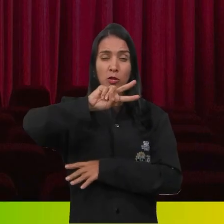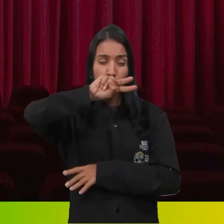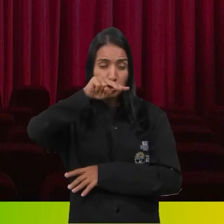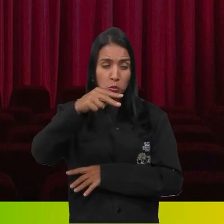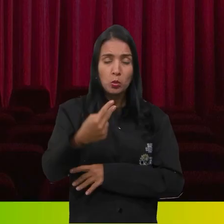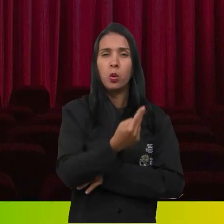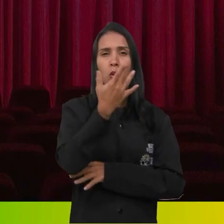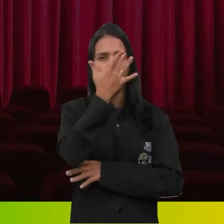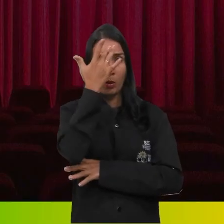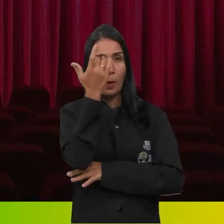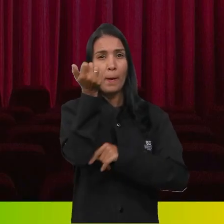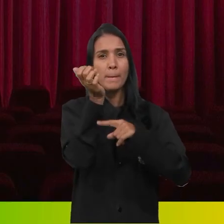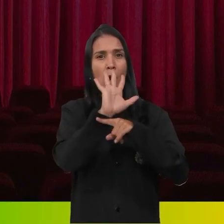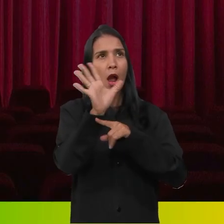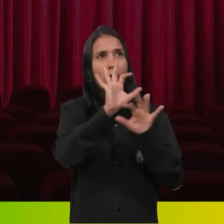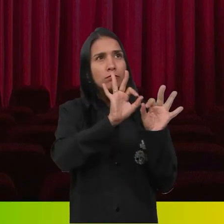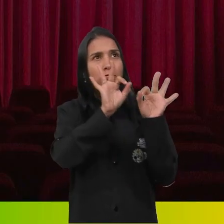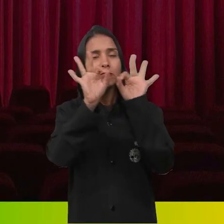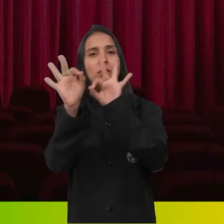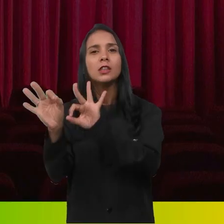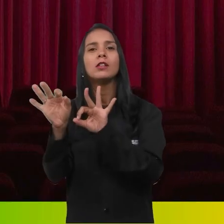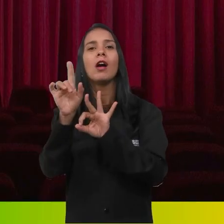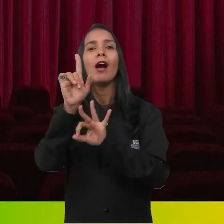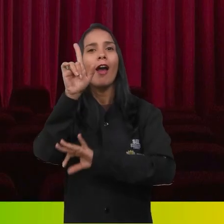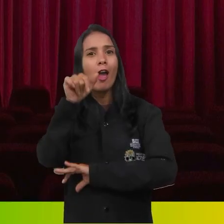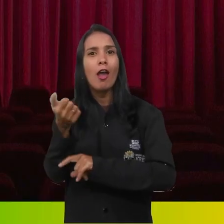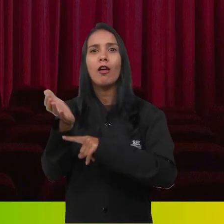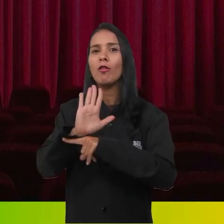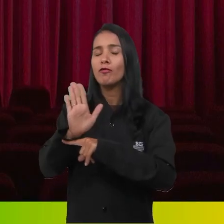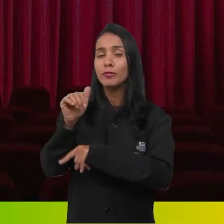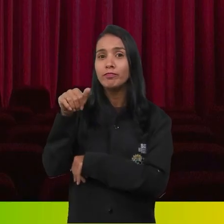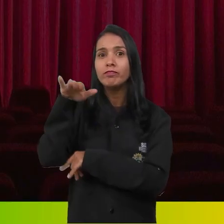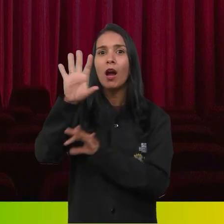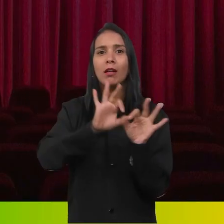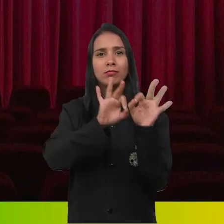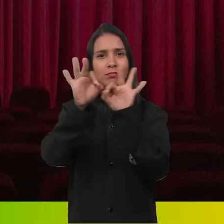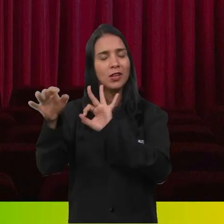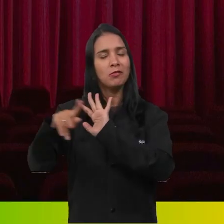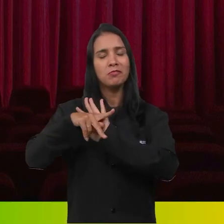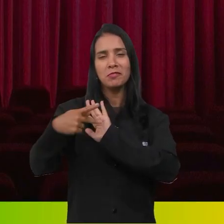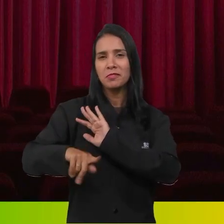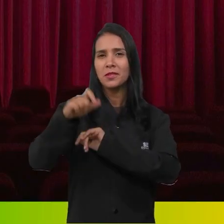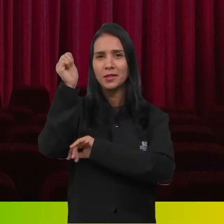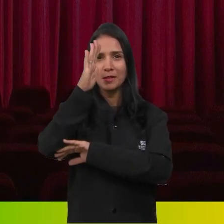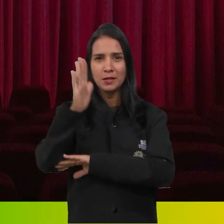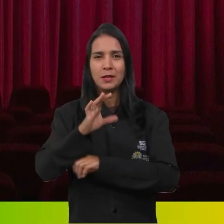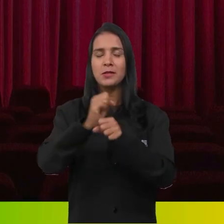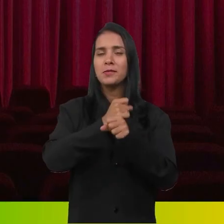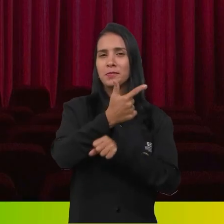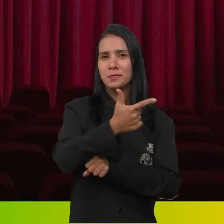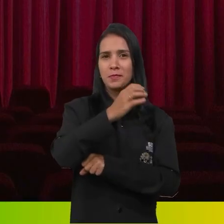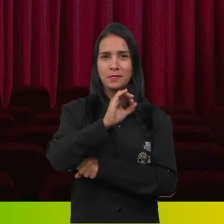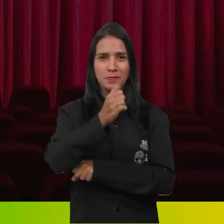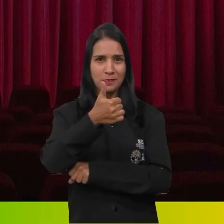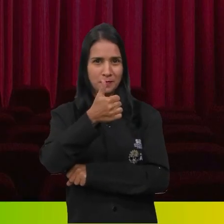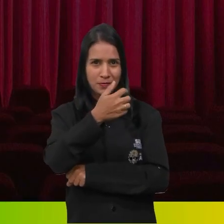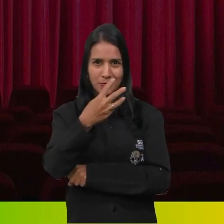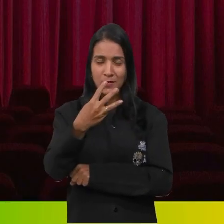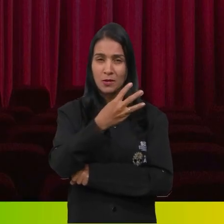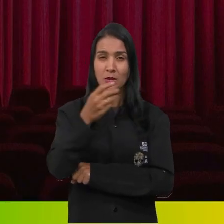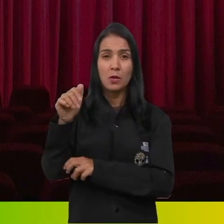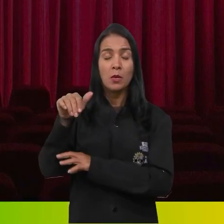de exibição nos cinemas e foi o filme mais assistido nos cinemas brasileiros em 2013, com mais